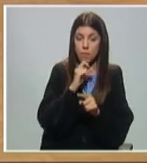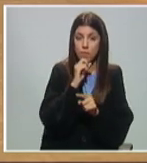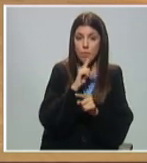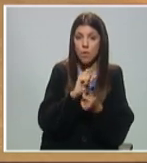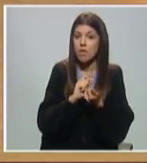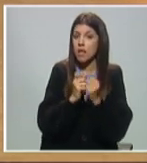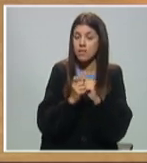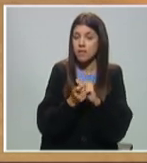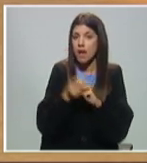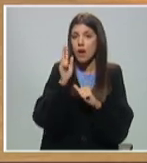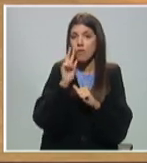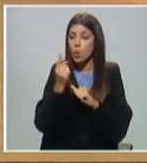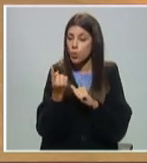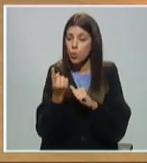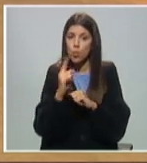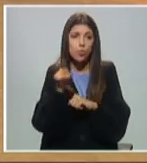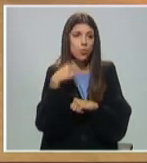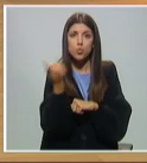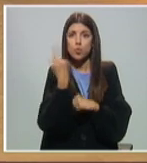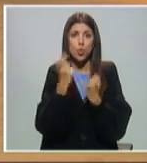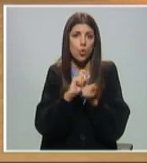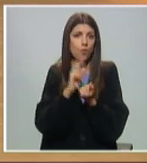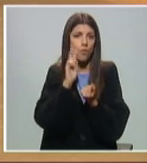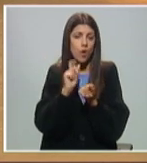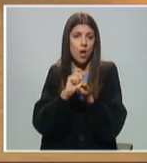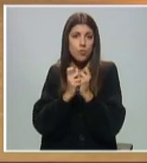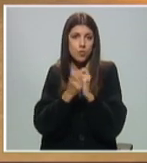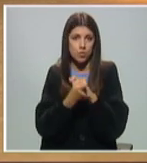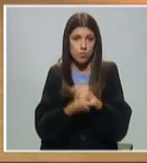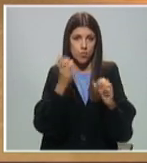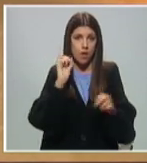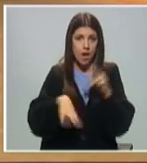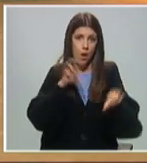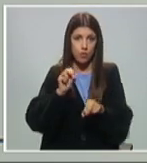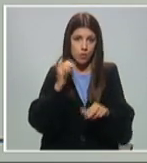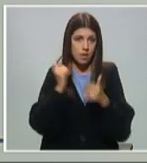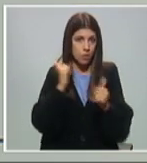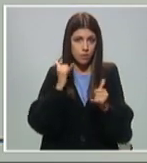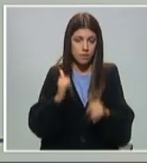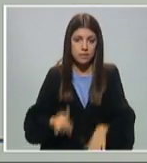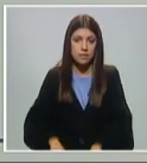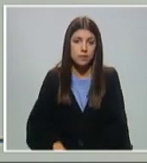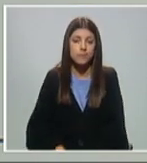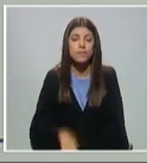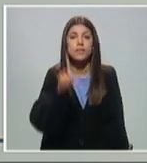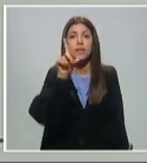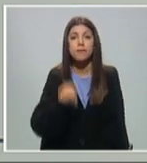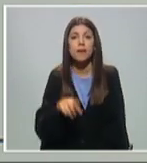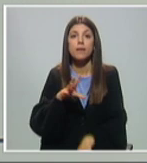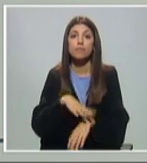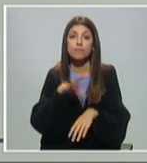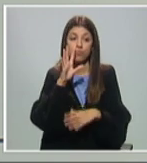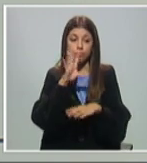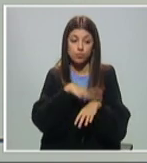alterar o que quiseres e toda a folha de cálculo é atualizada automaticamente. Também a partir dos